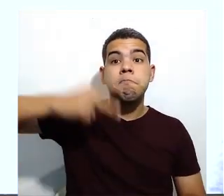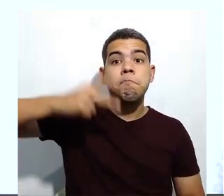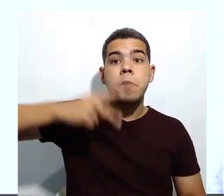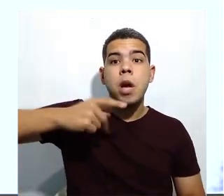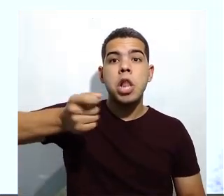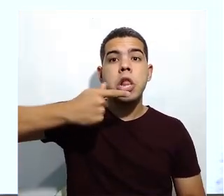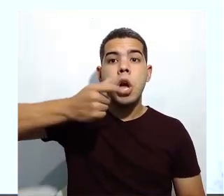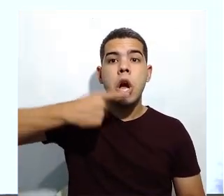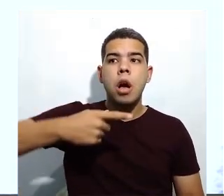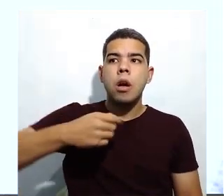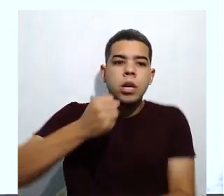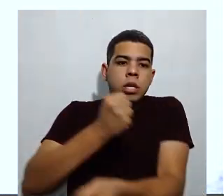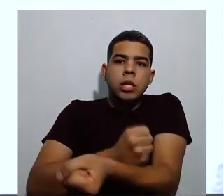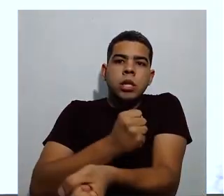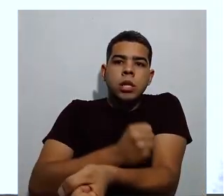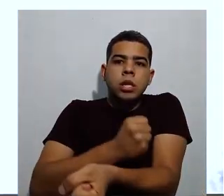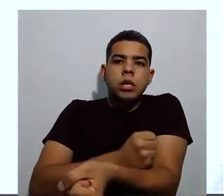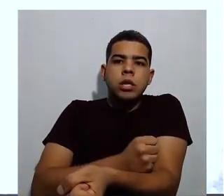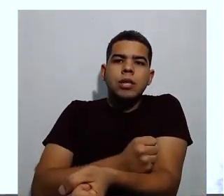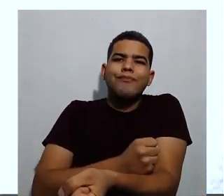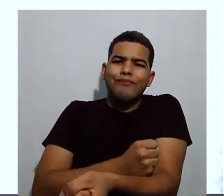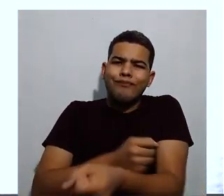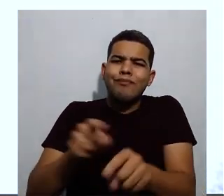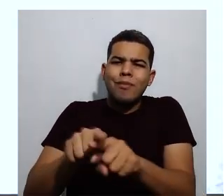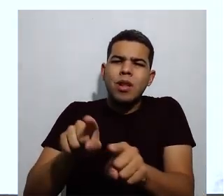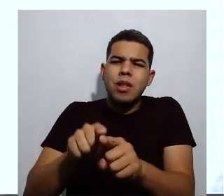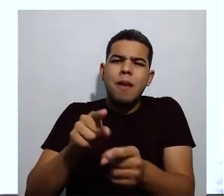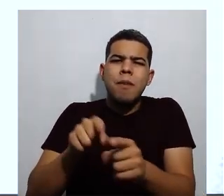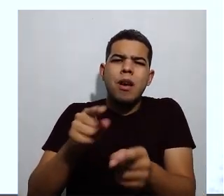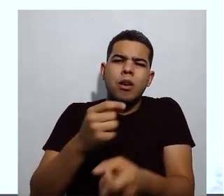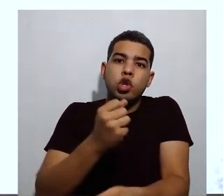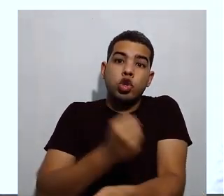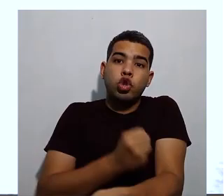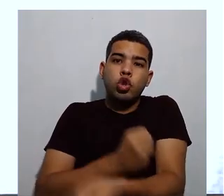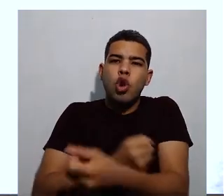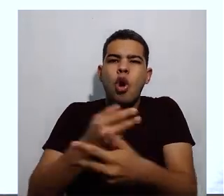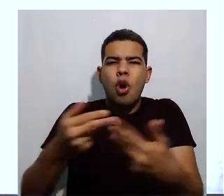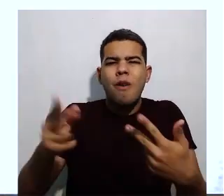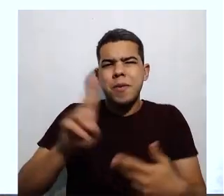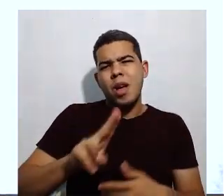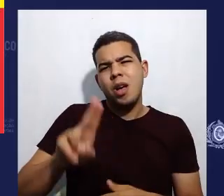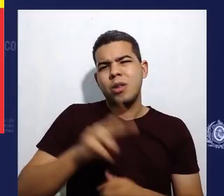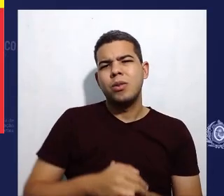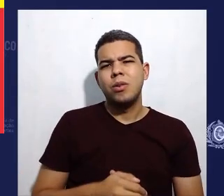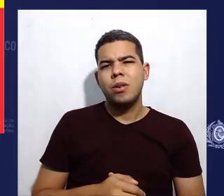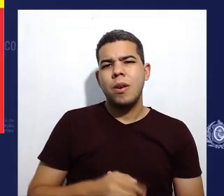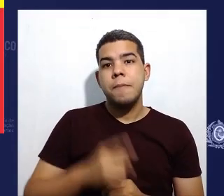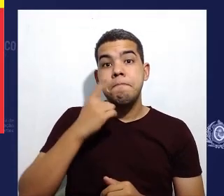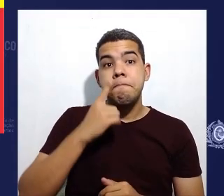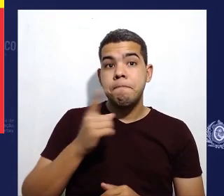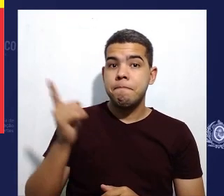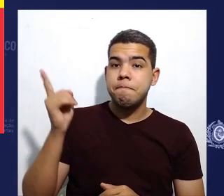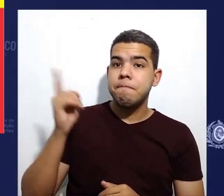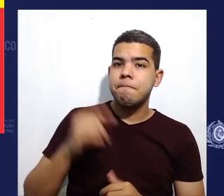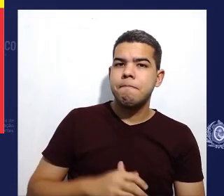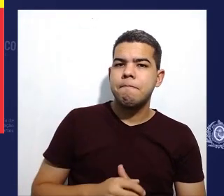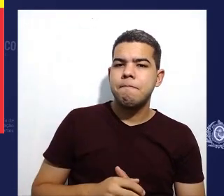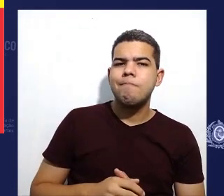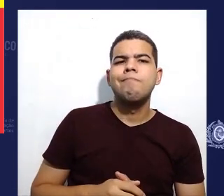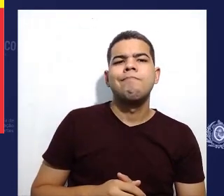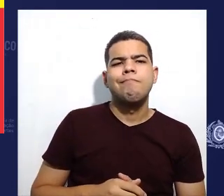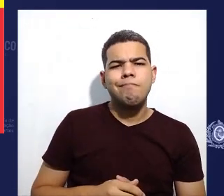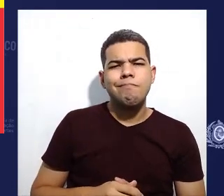automedicação, dependência química e o uso das drogas. Bora lá para a telinha. Quando se fala